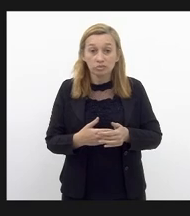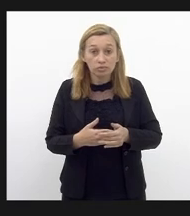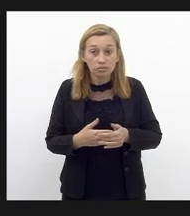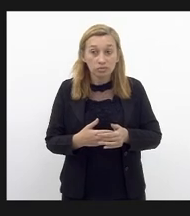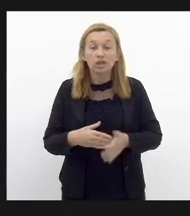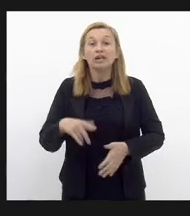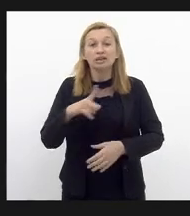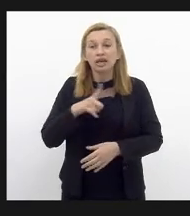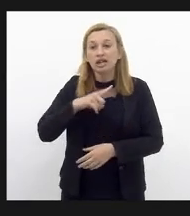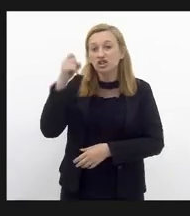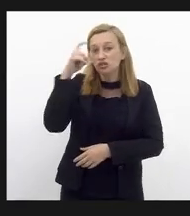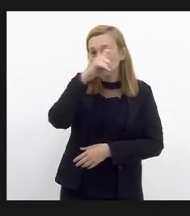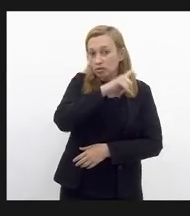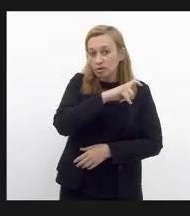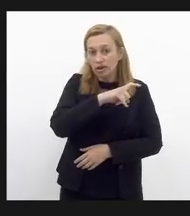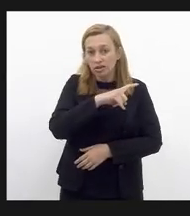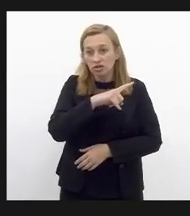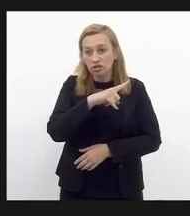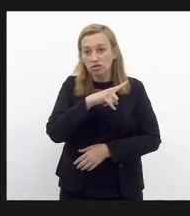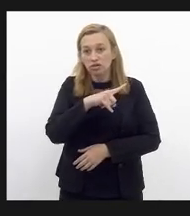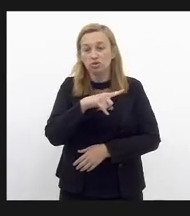têm a dificuldade auditiva, né?